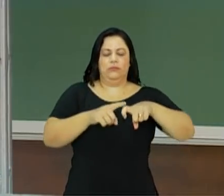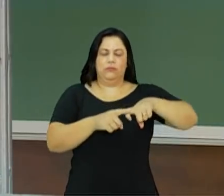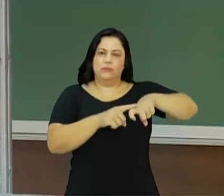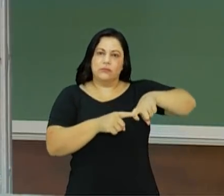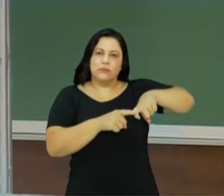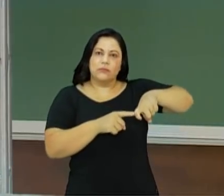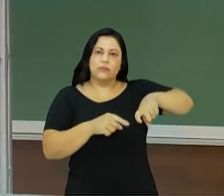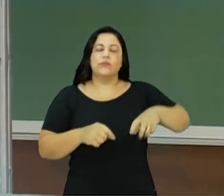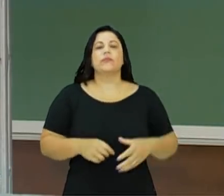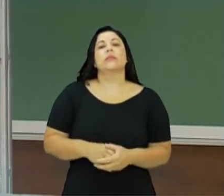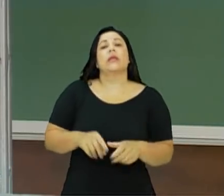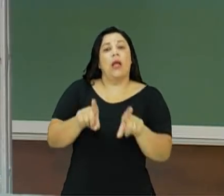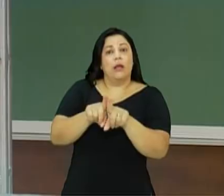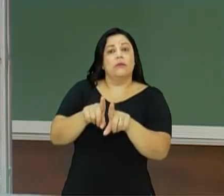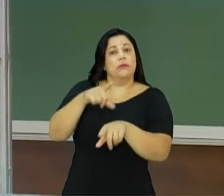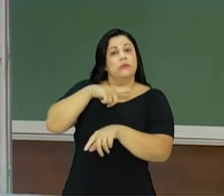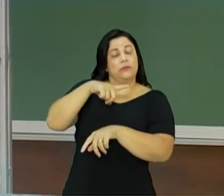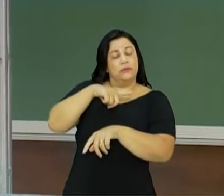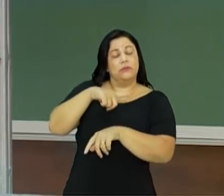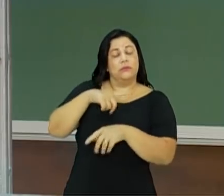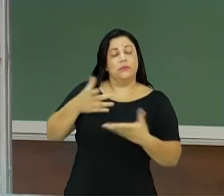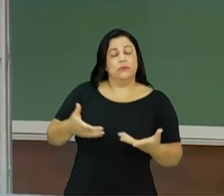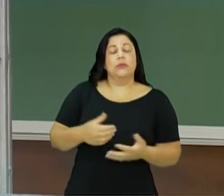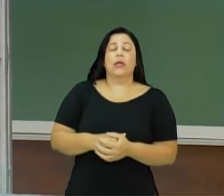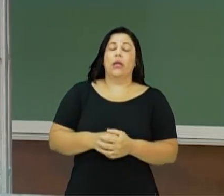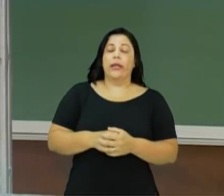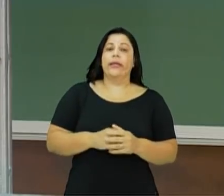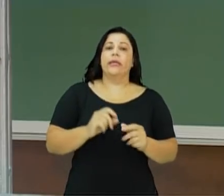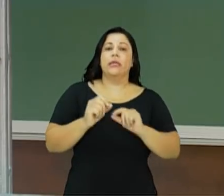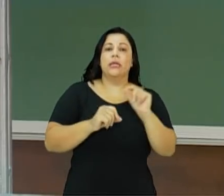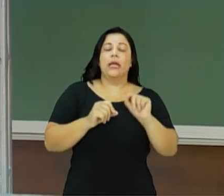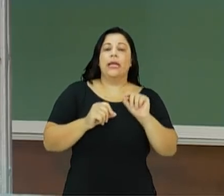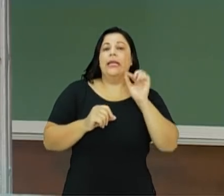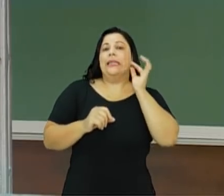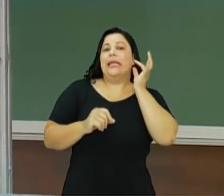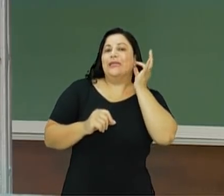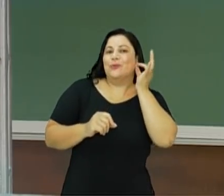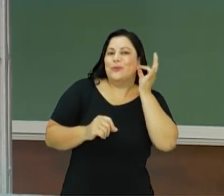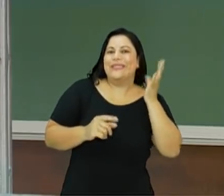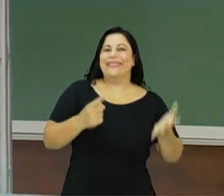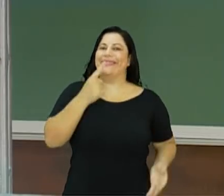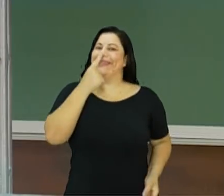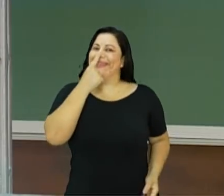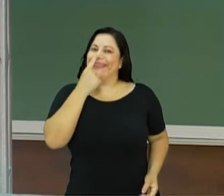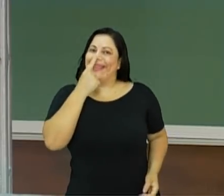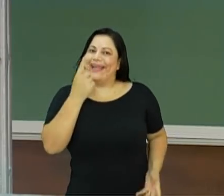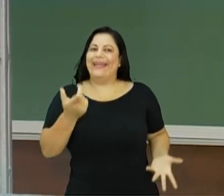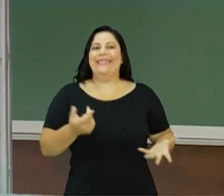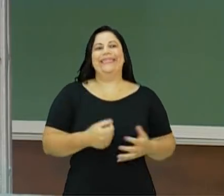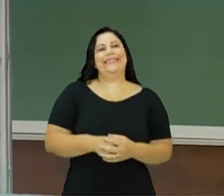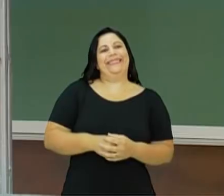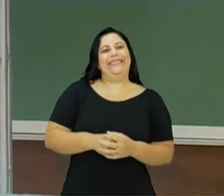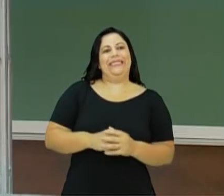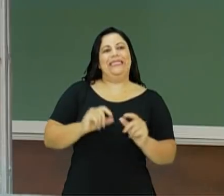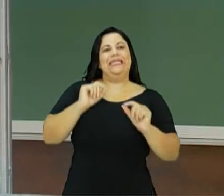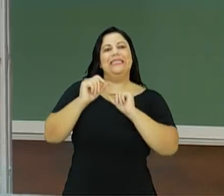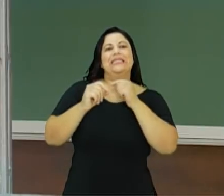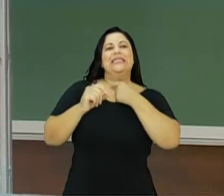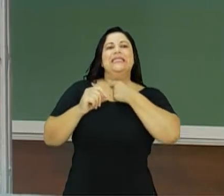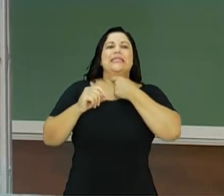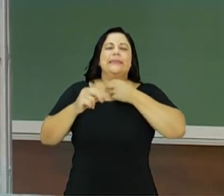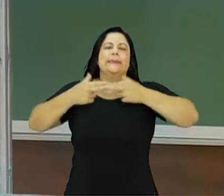Nós também encontramos tecido cartilaginoso nas orelhas, no nariz, na traqueia, né? Os